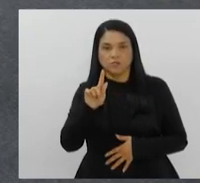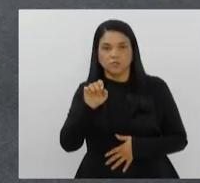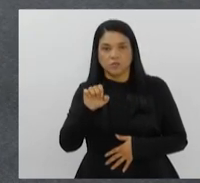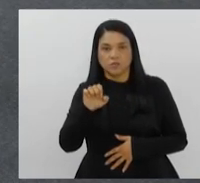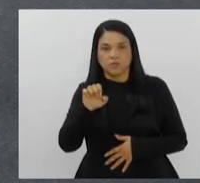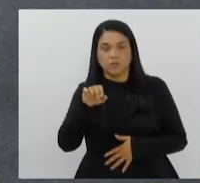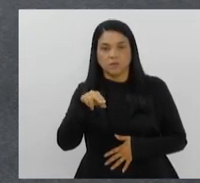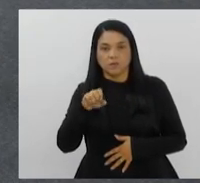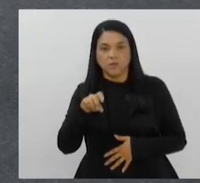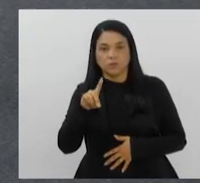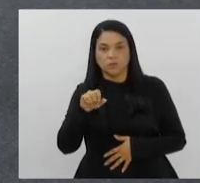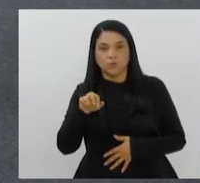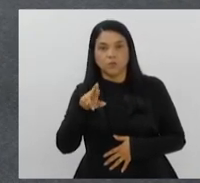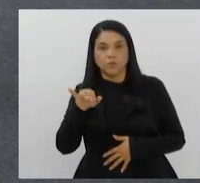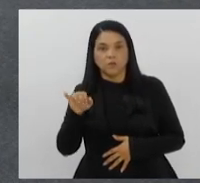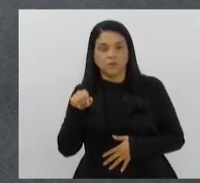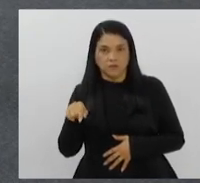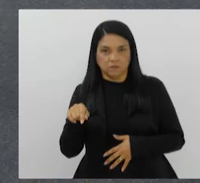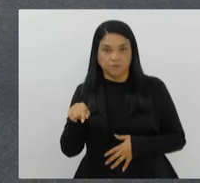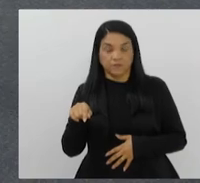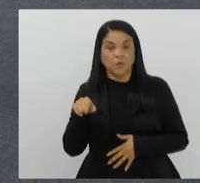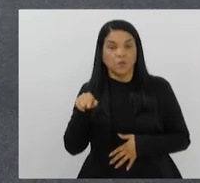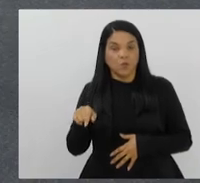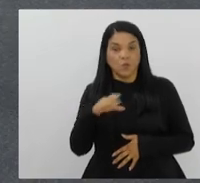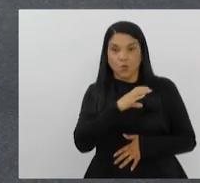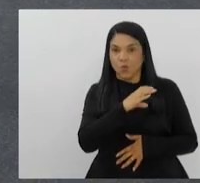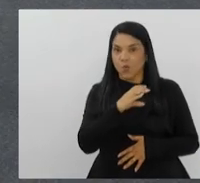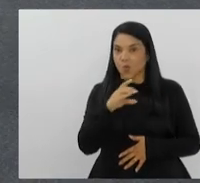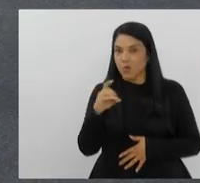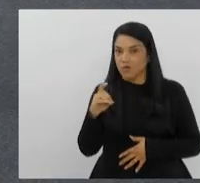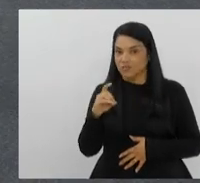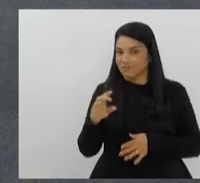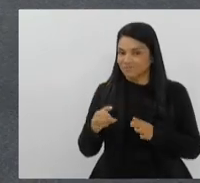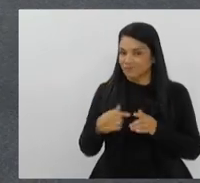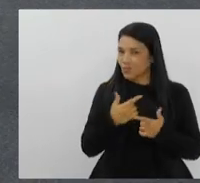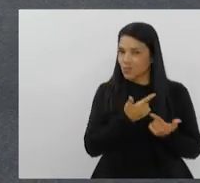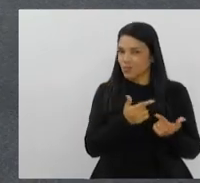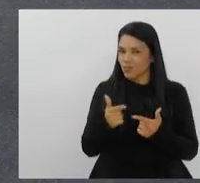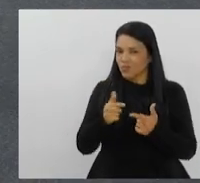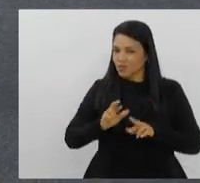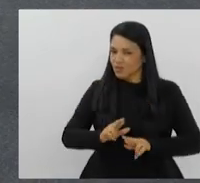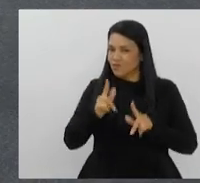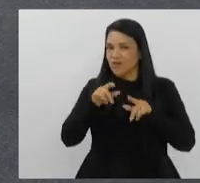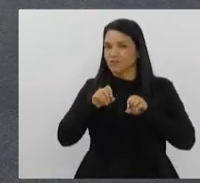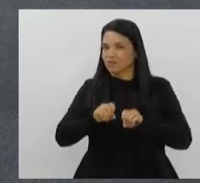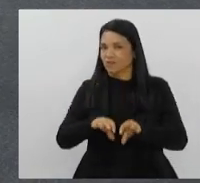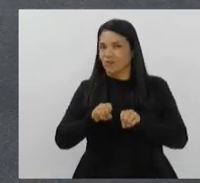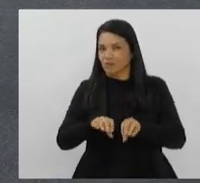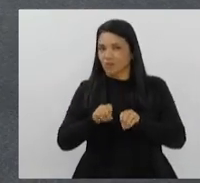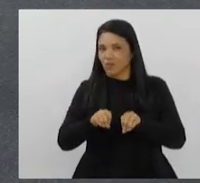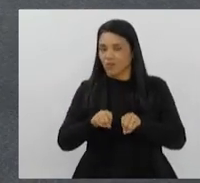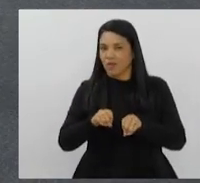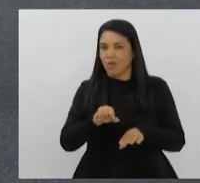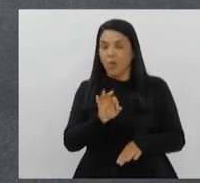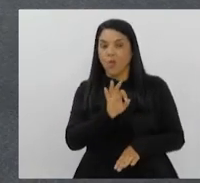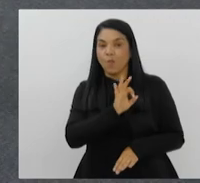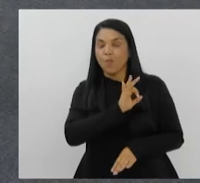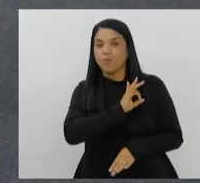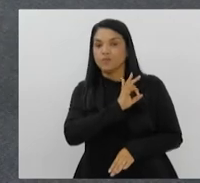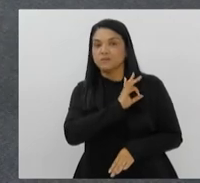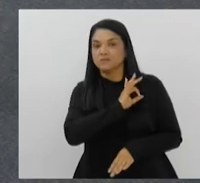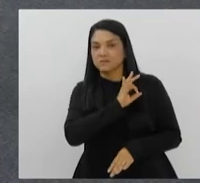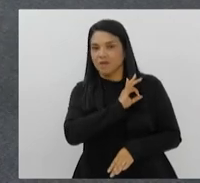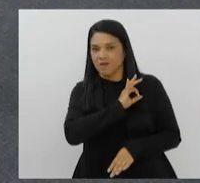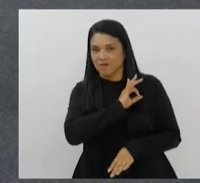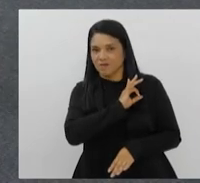Paulo, uma corregedoria. O corregedor não é um educador, deputado Flávio Serafini, é um policial militar.